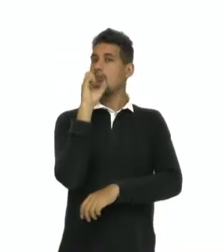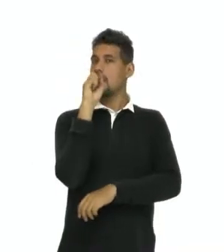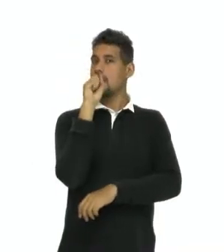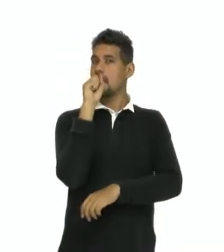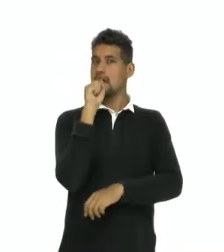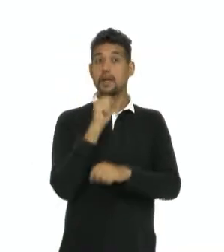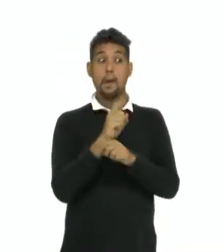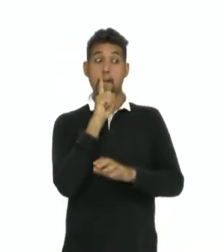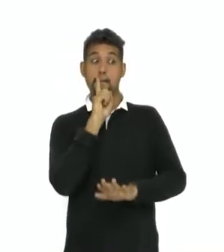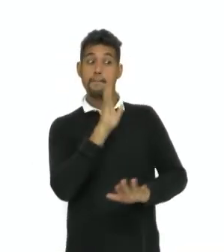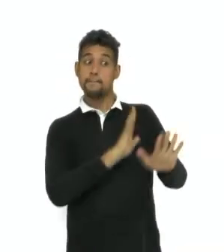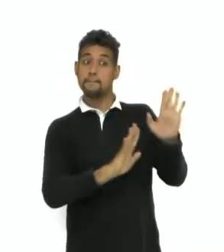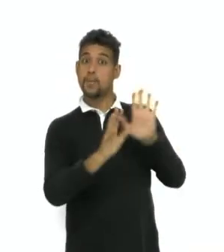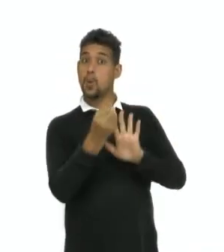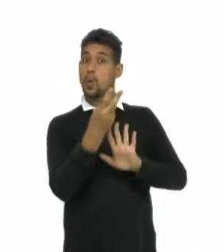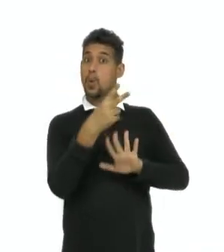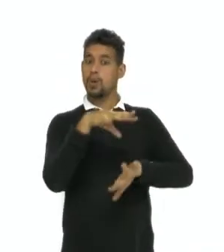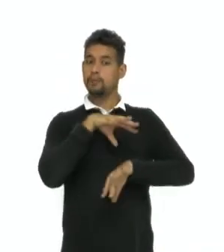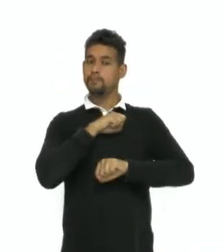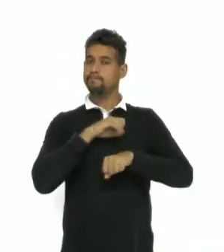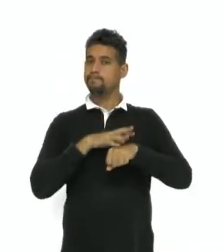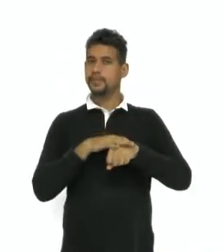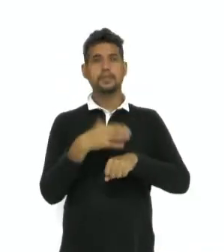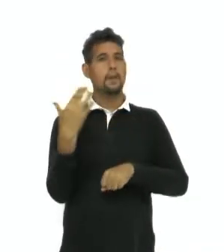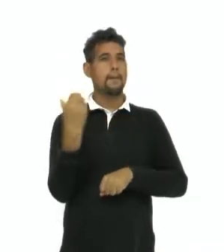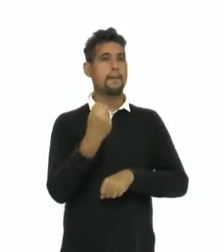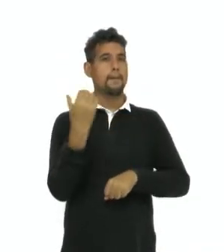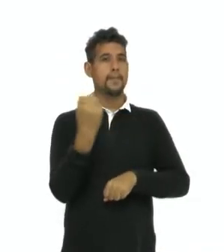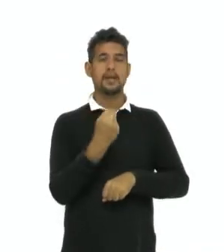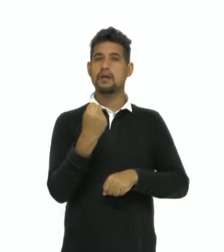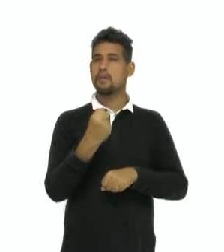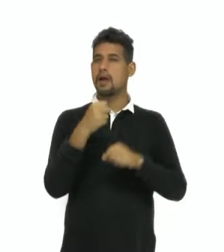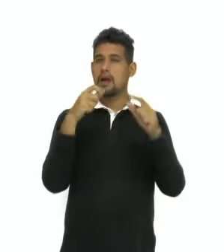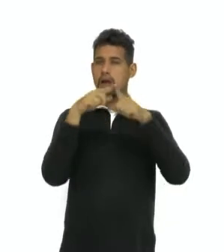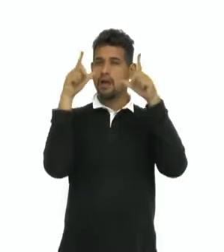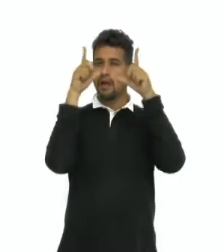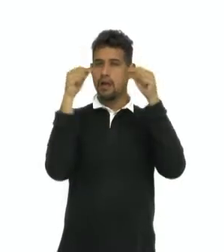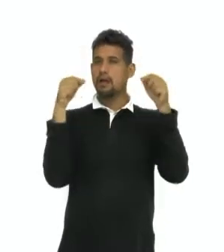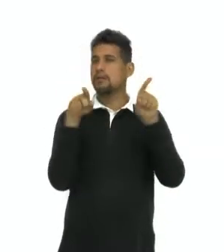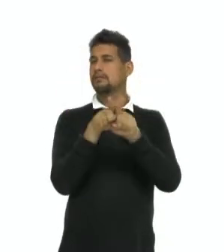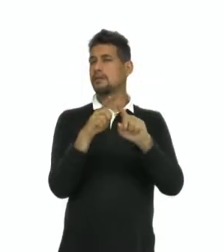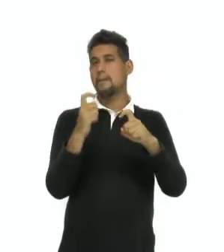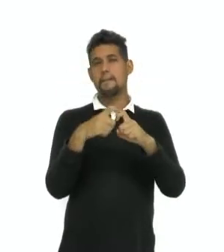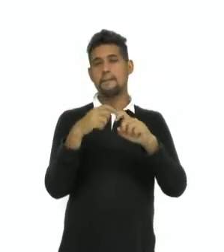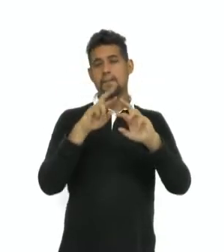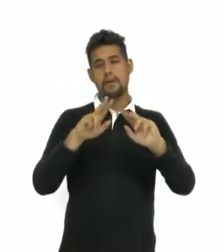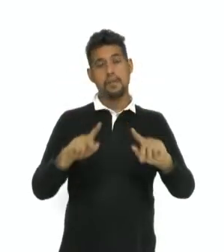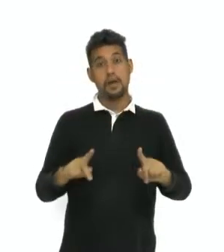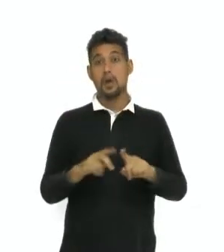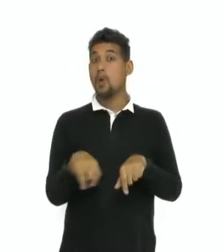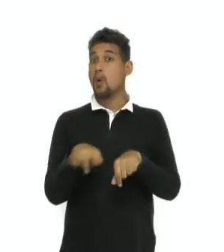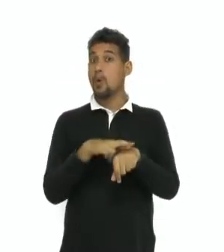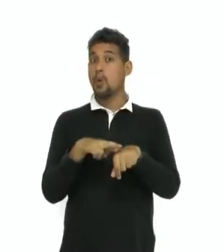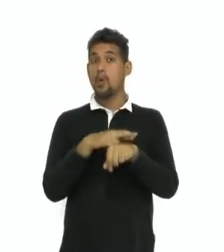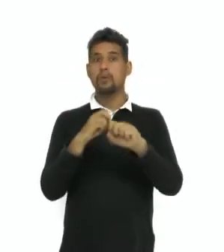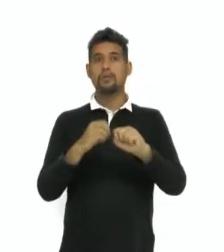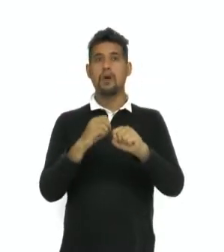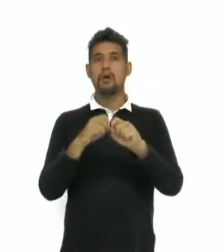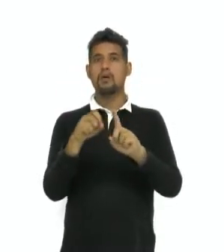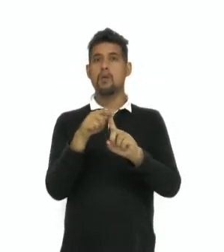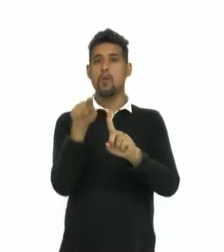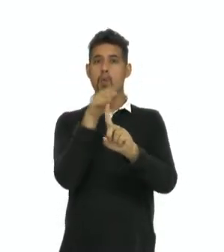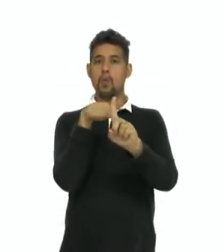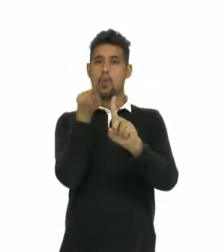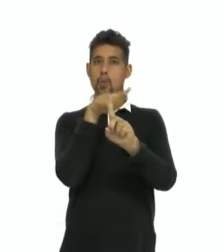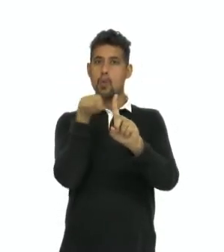para perigoso ou contaminantes, branco para ambulatórios ou serviços de saúde, roxo para radioativos, marrom